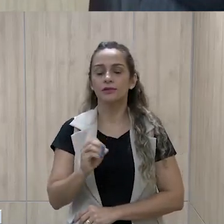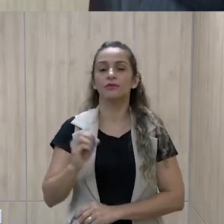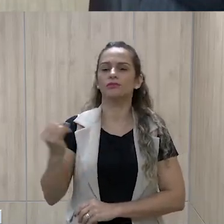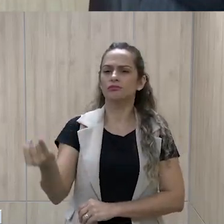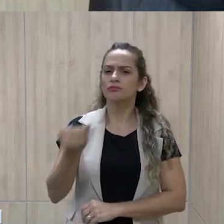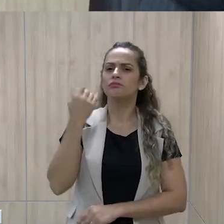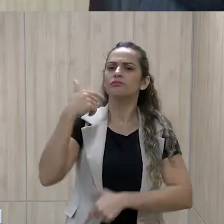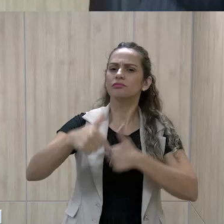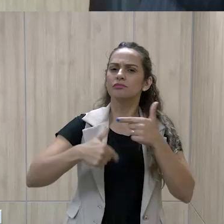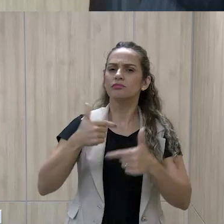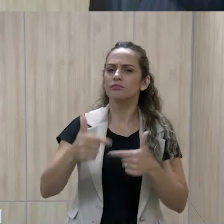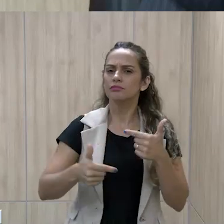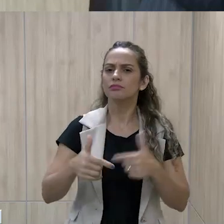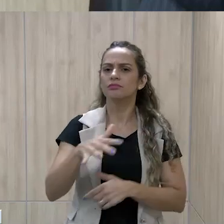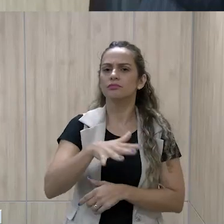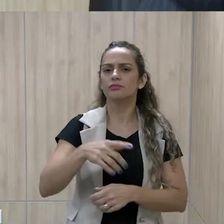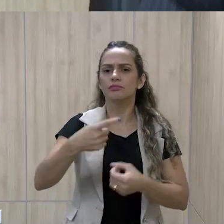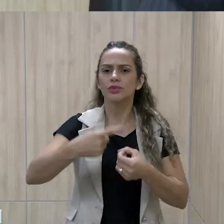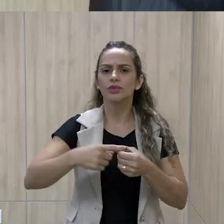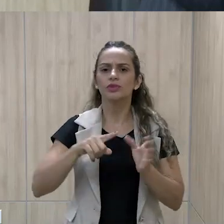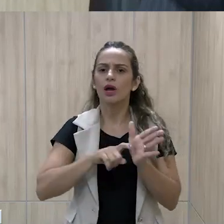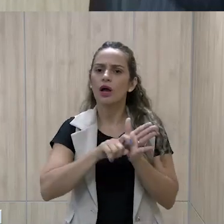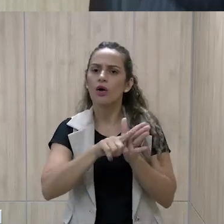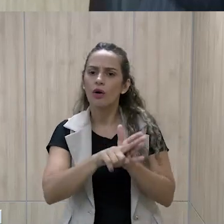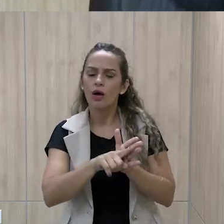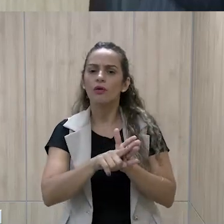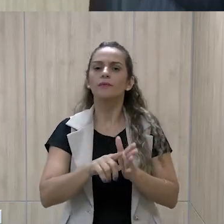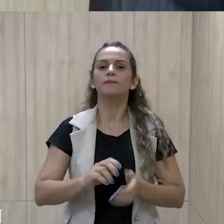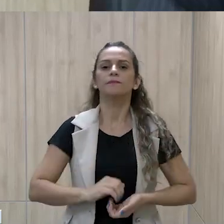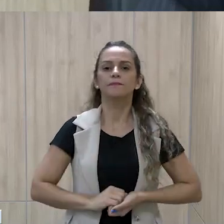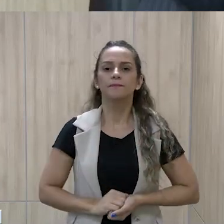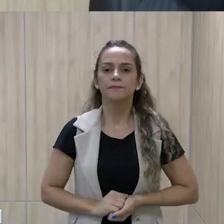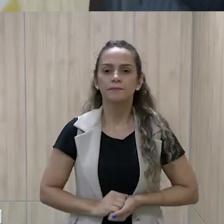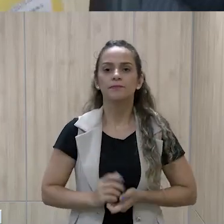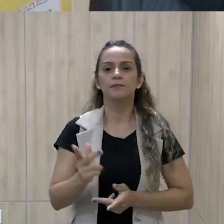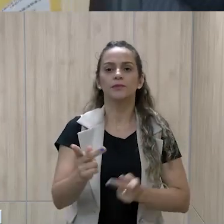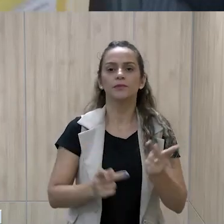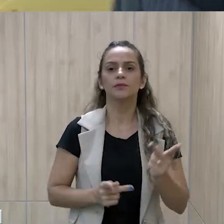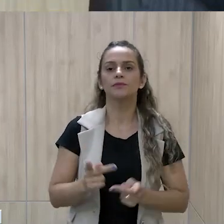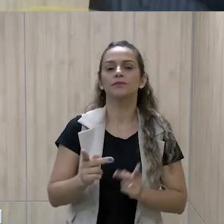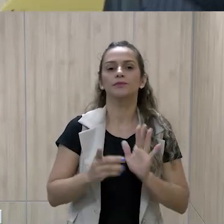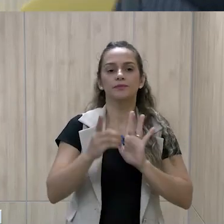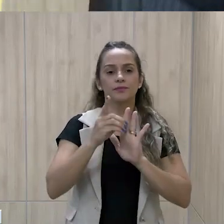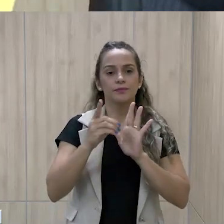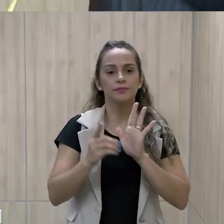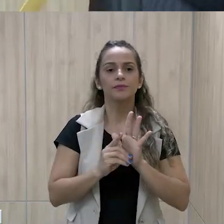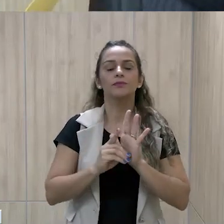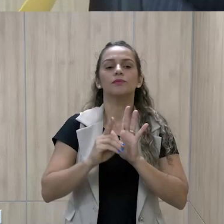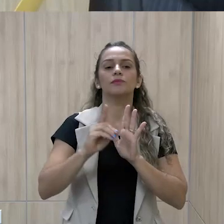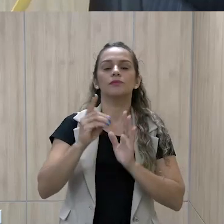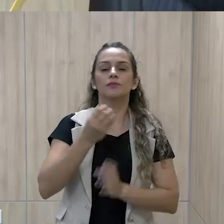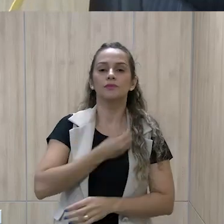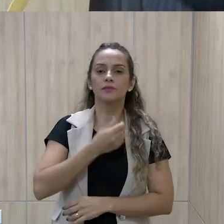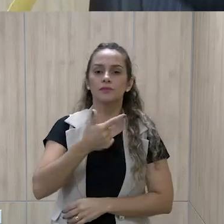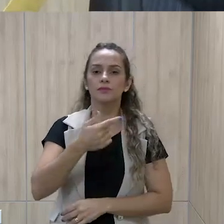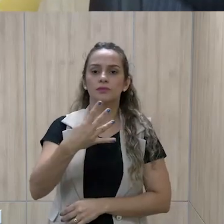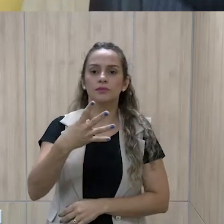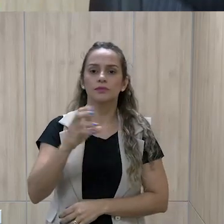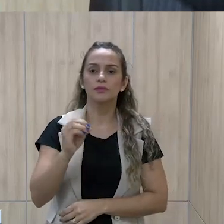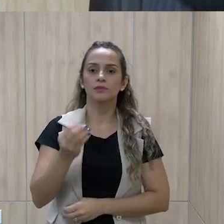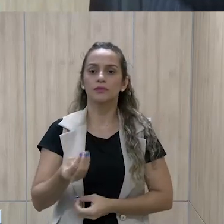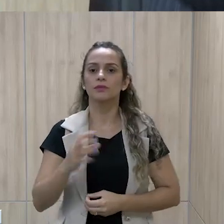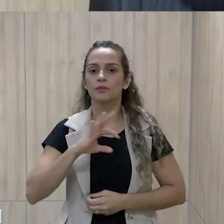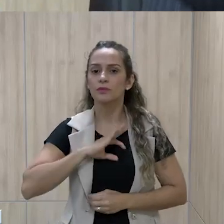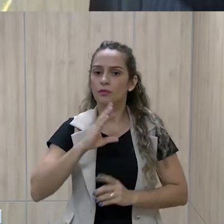de Oliveira Vasques em reconhecimento relevância de serviço prestado ao município de Cacoal no estado de Rondônia projeto decreto legislativo num